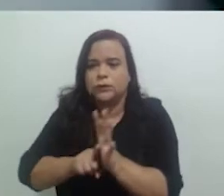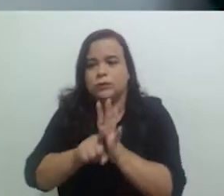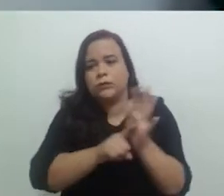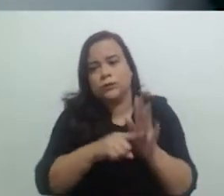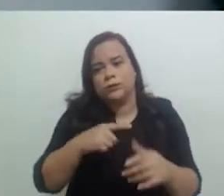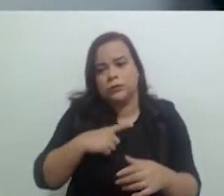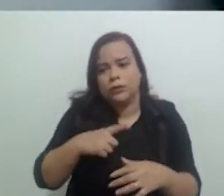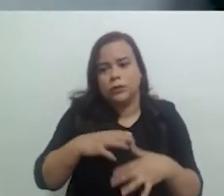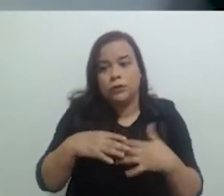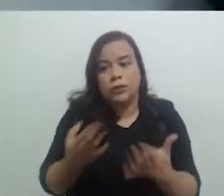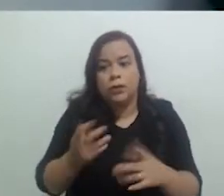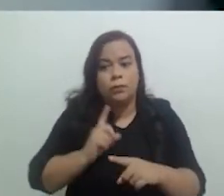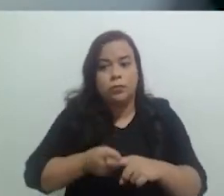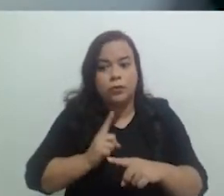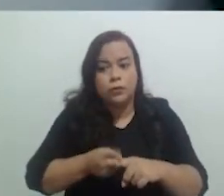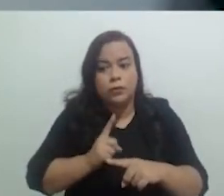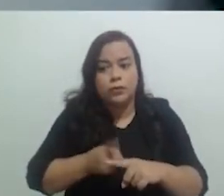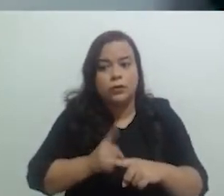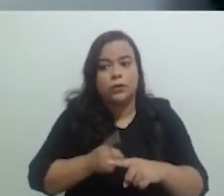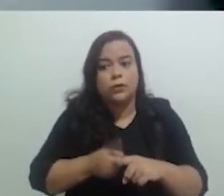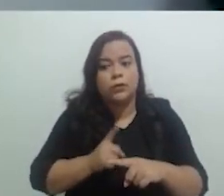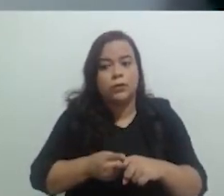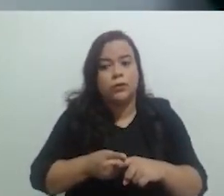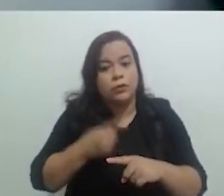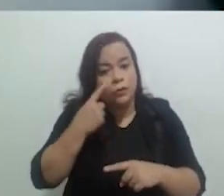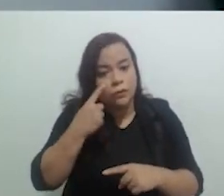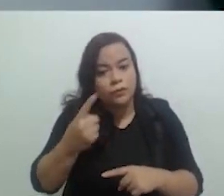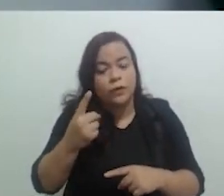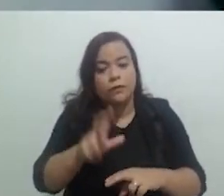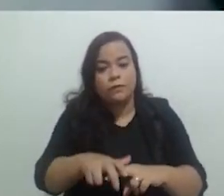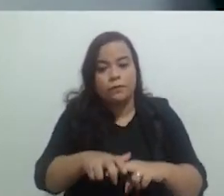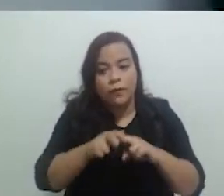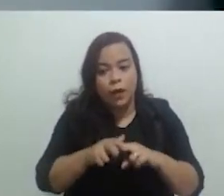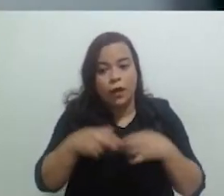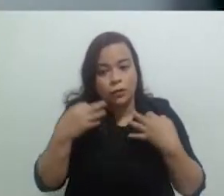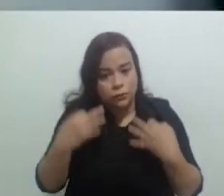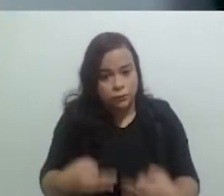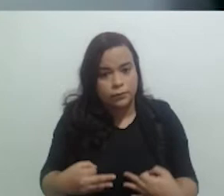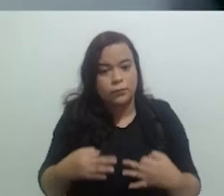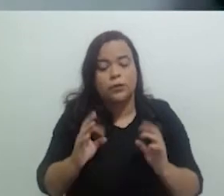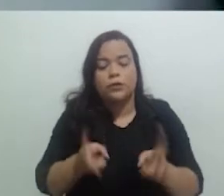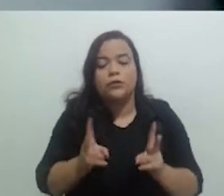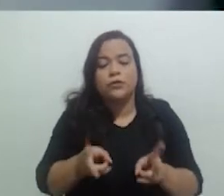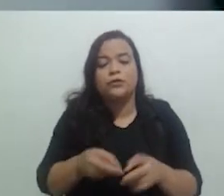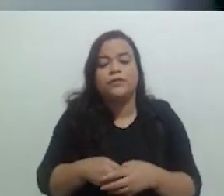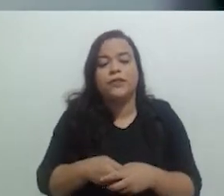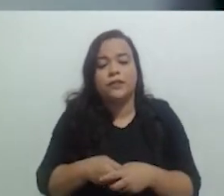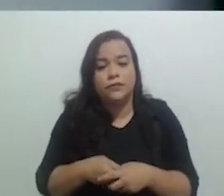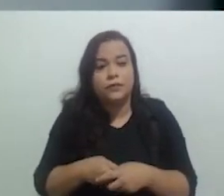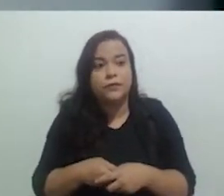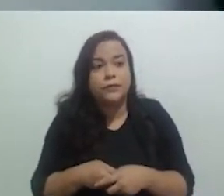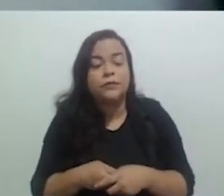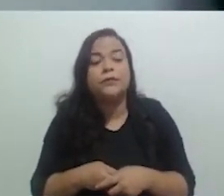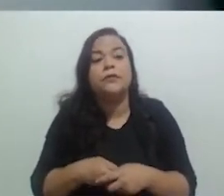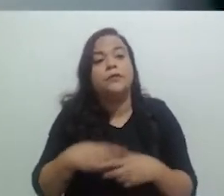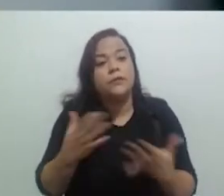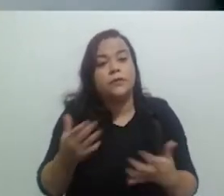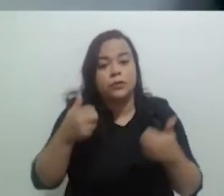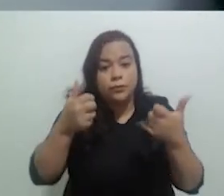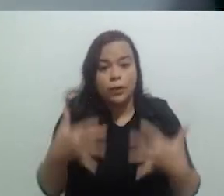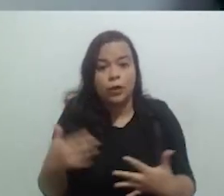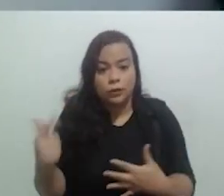mesmo fato? Então, eu decidi que não cabia e disse que não havia outras medidas